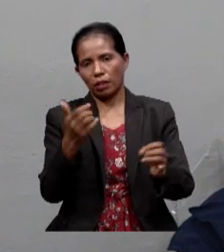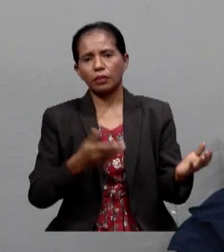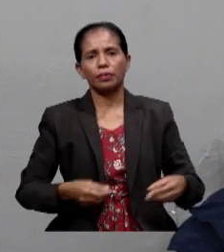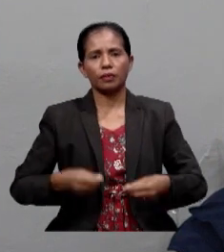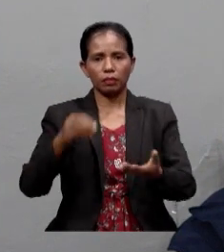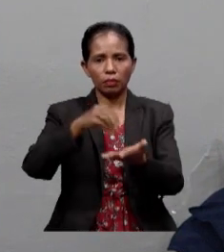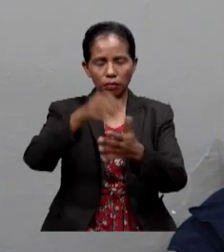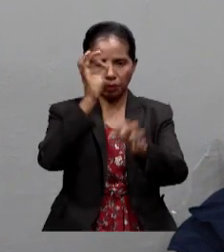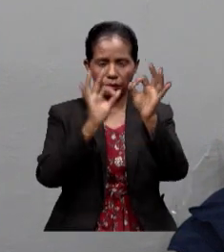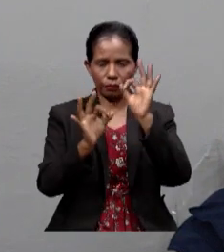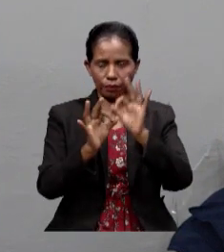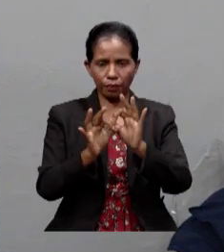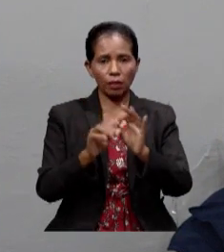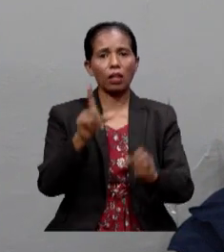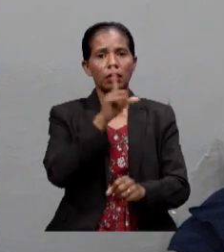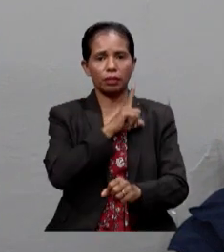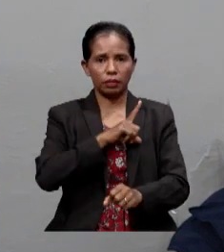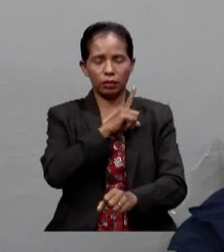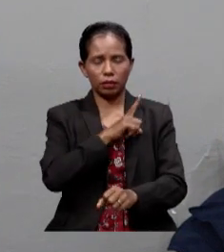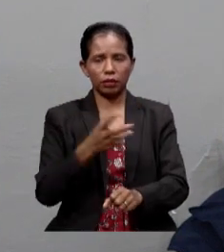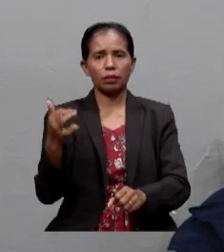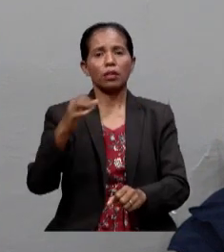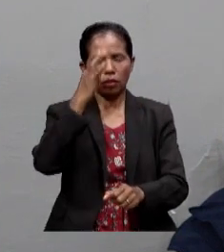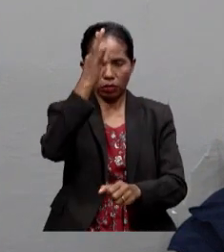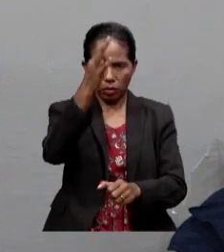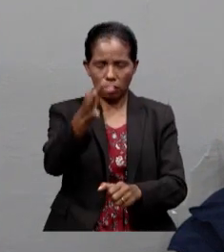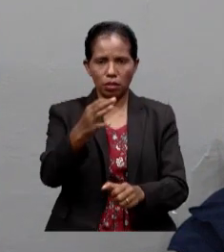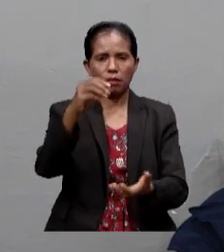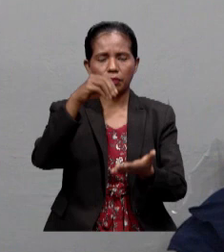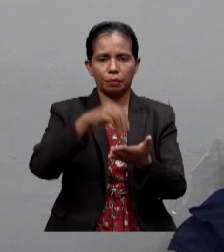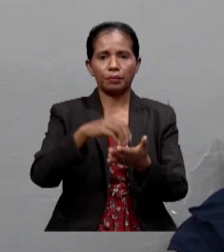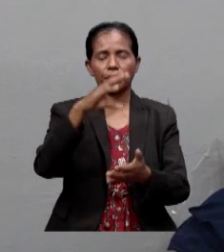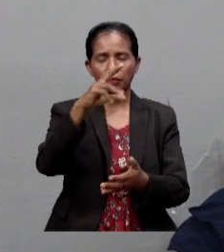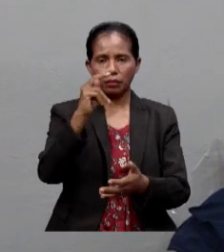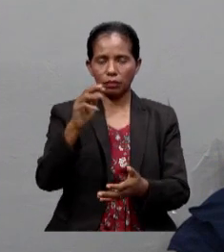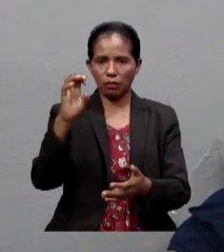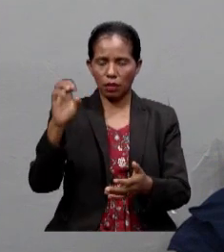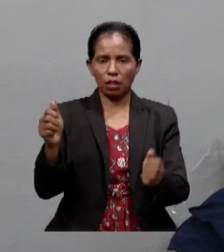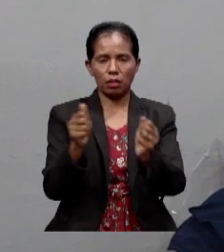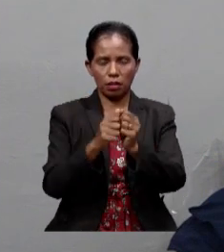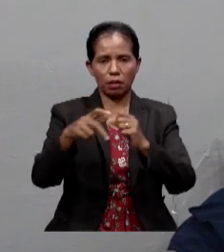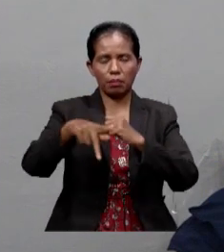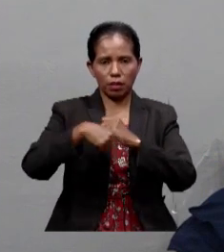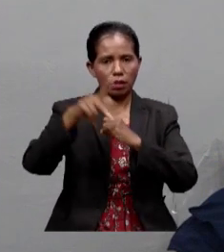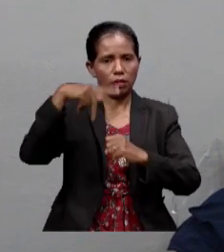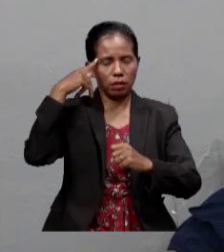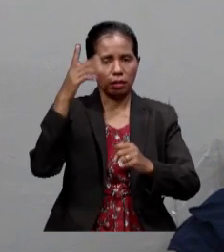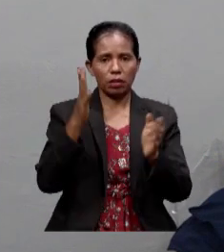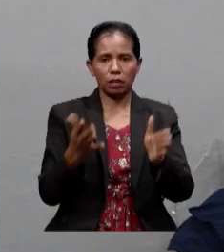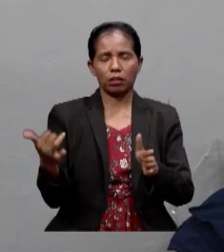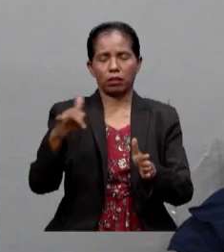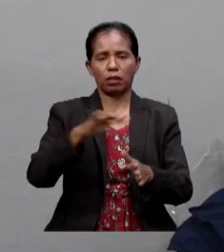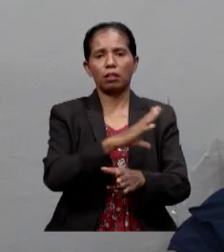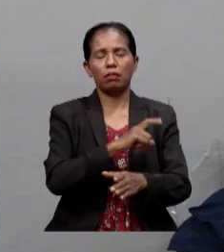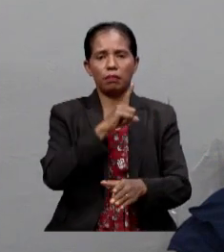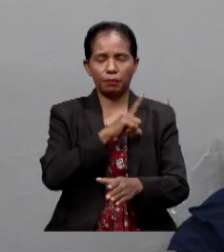o símbolo ser na Vema que a Bambeirua, se aprova a moto com partidos políticos Sira, não é? Símbolo ser na Vema